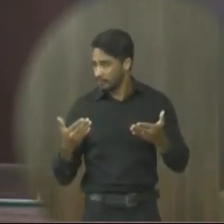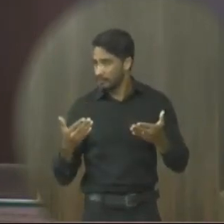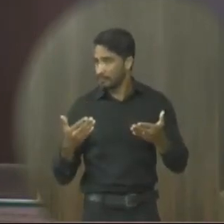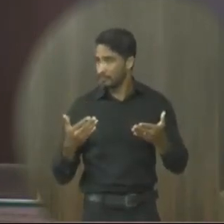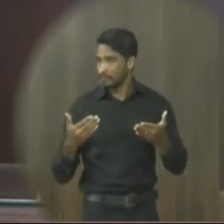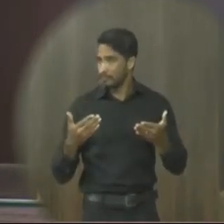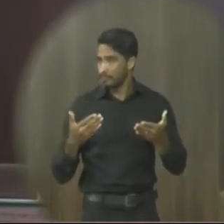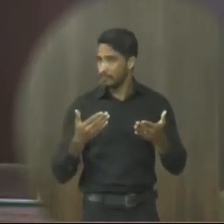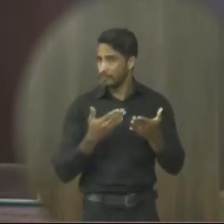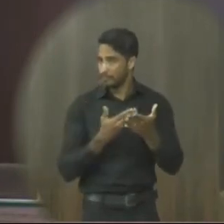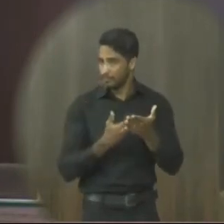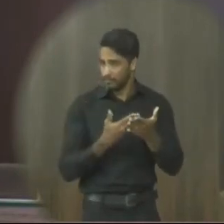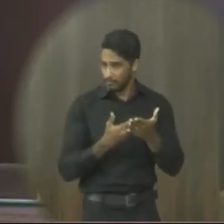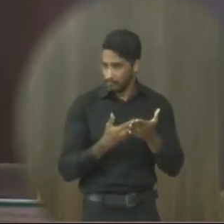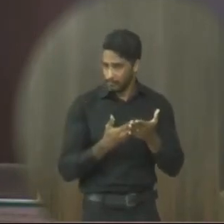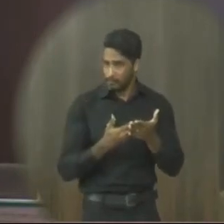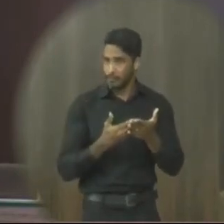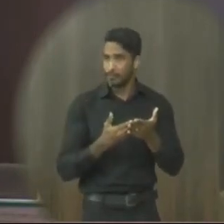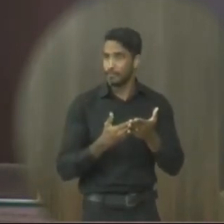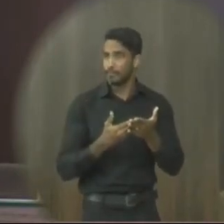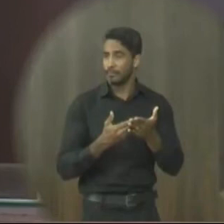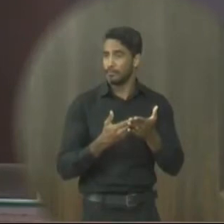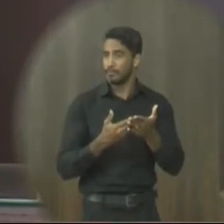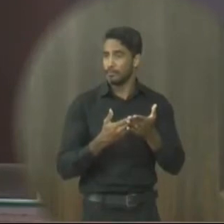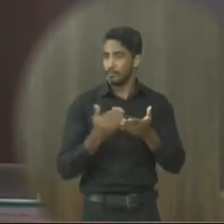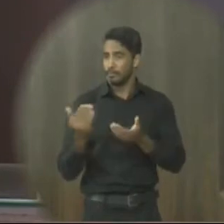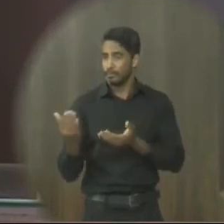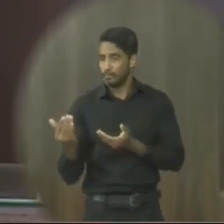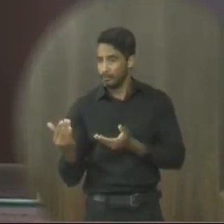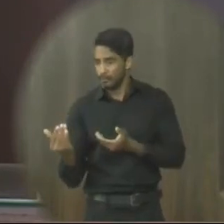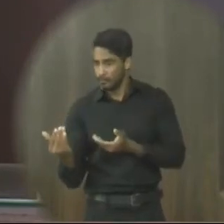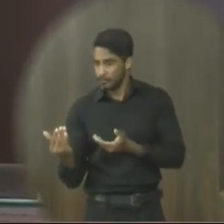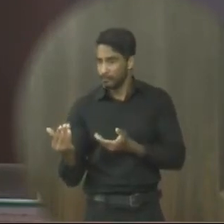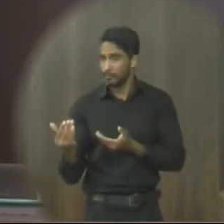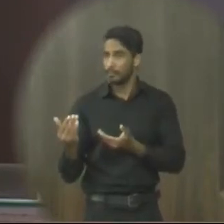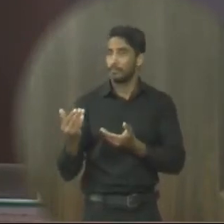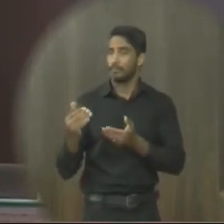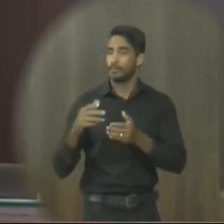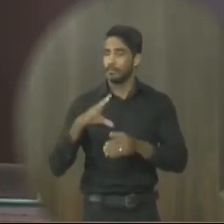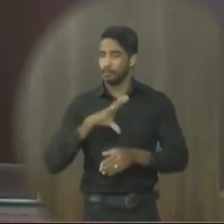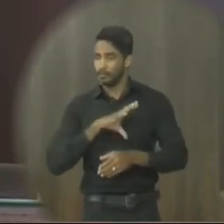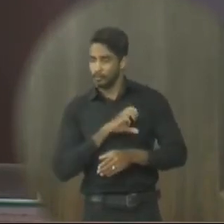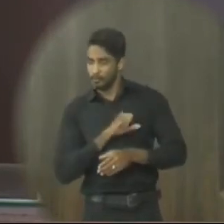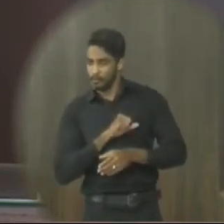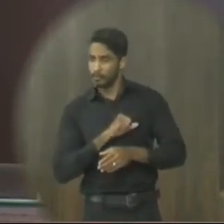7 virtudes da coroa da juventude: amor, filial,